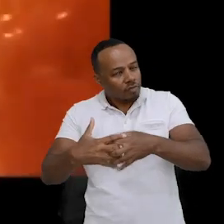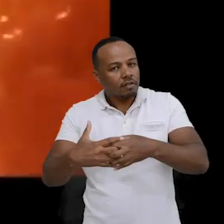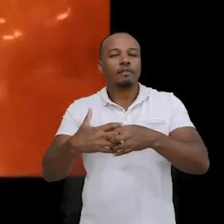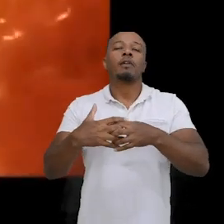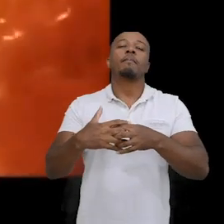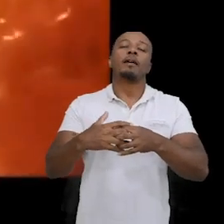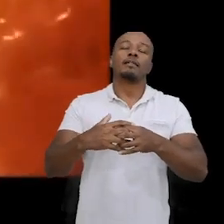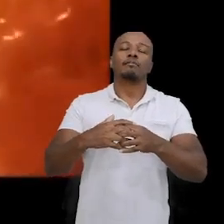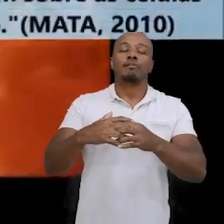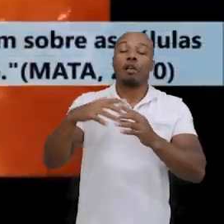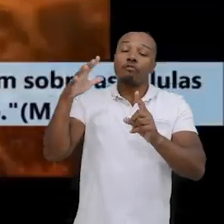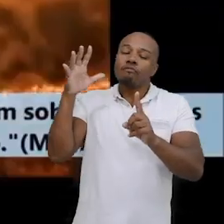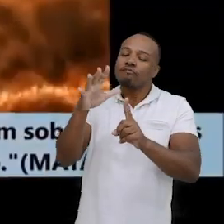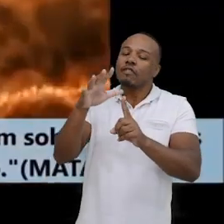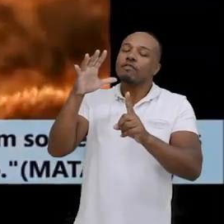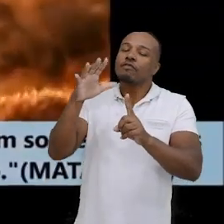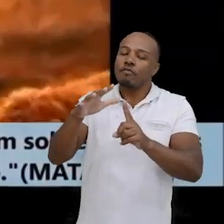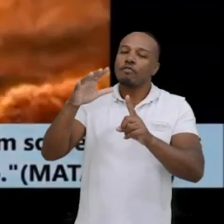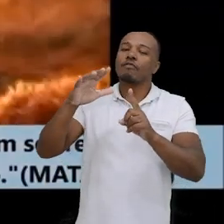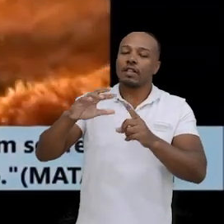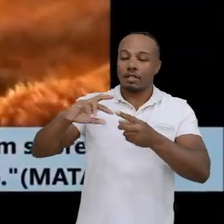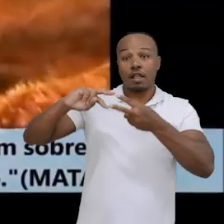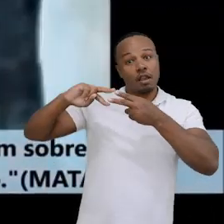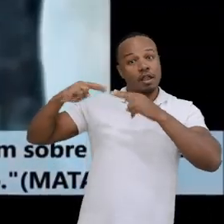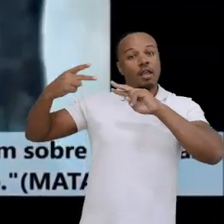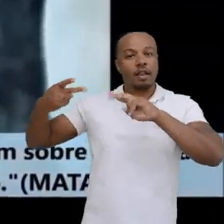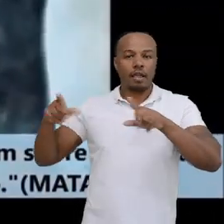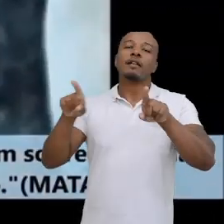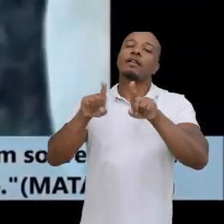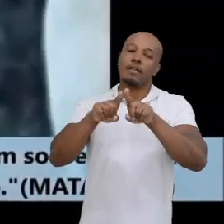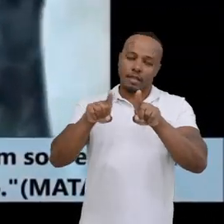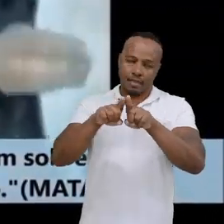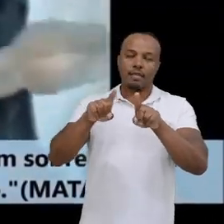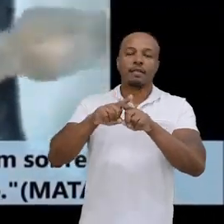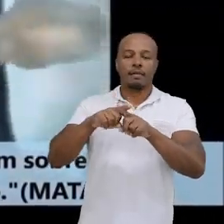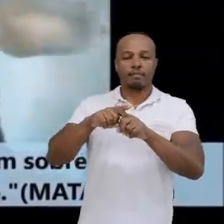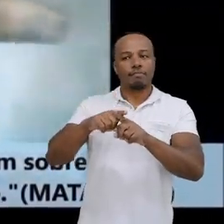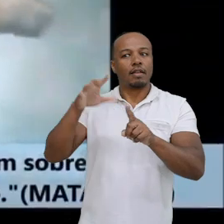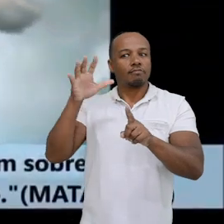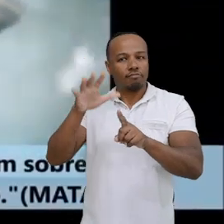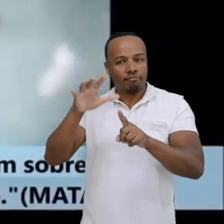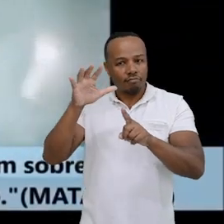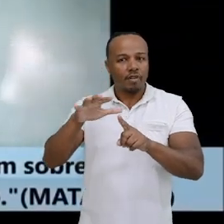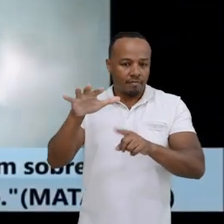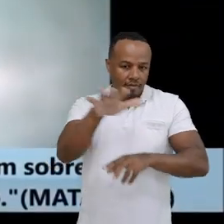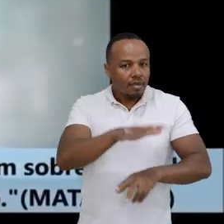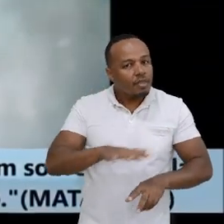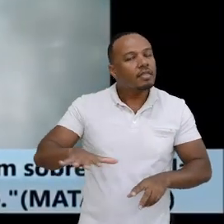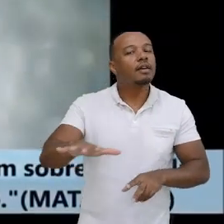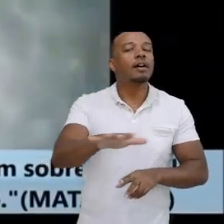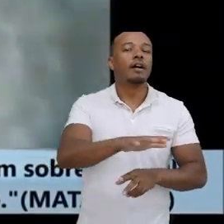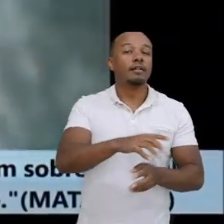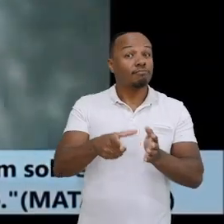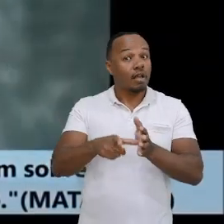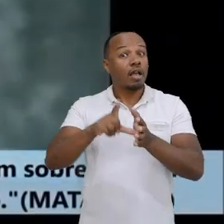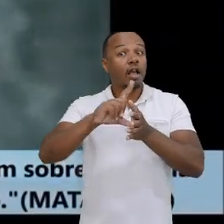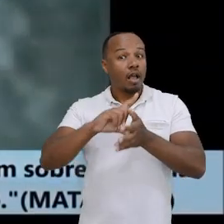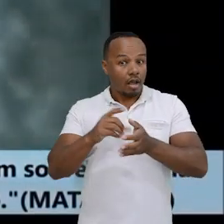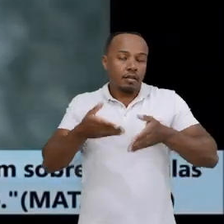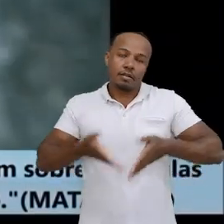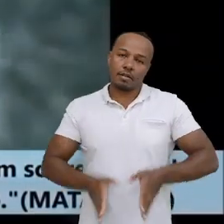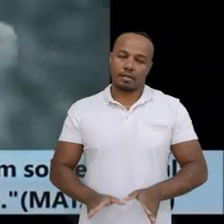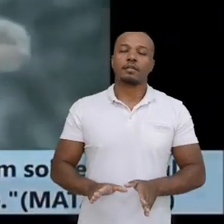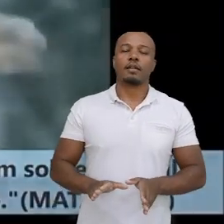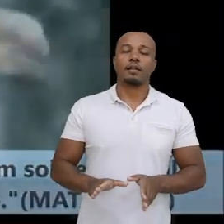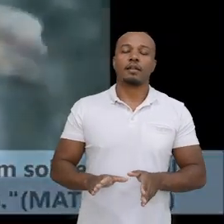ter influências genéticas e ambientais. E isso ainda antes de nascer. E quero enfatizar um